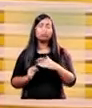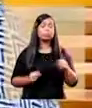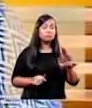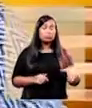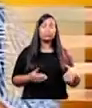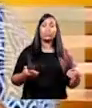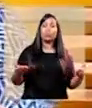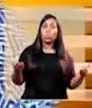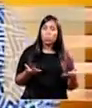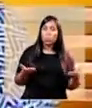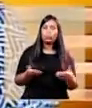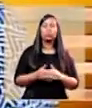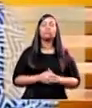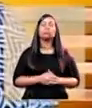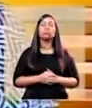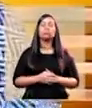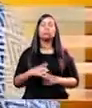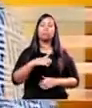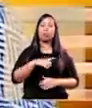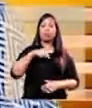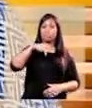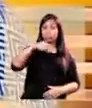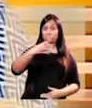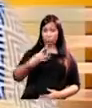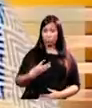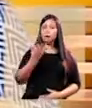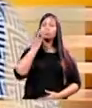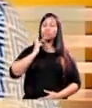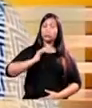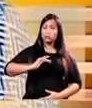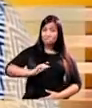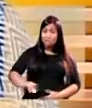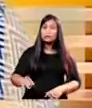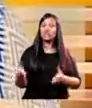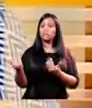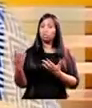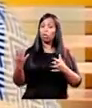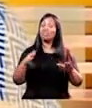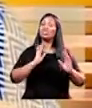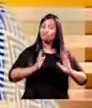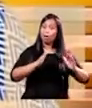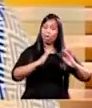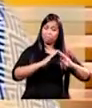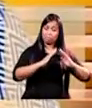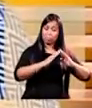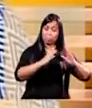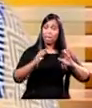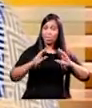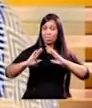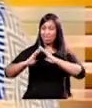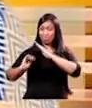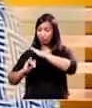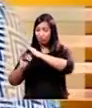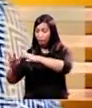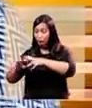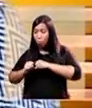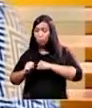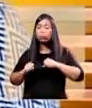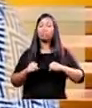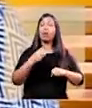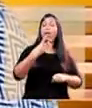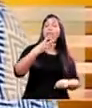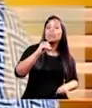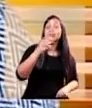isso? Atualmente, nós temos 74 crianças e adolescentes acolhidos institucionalmente